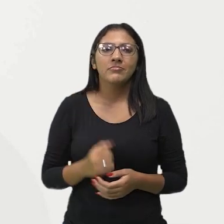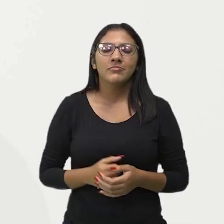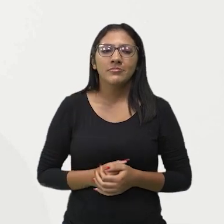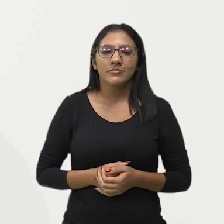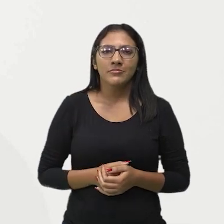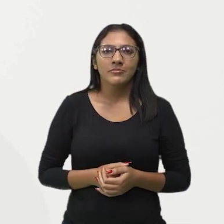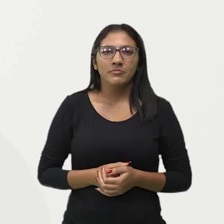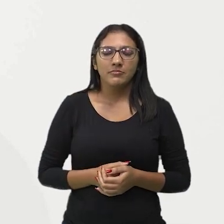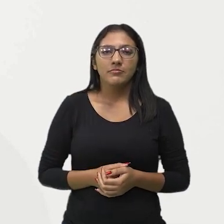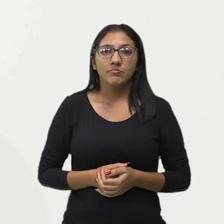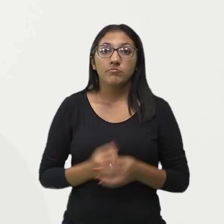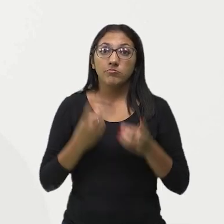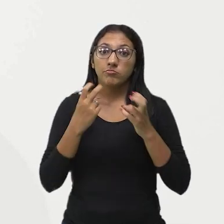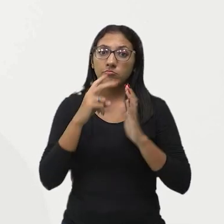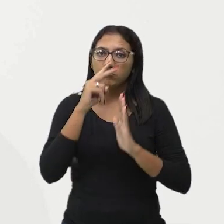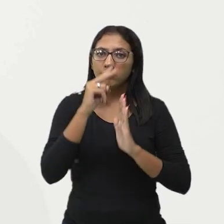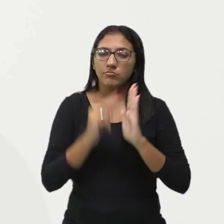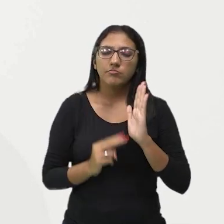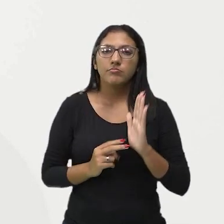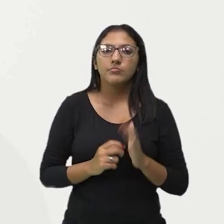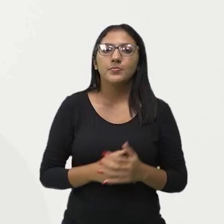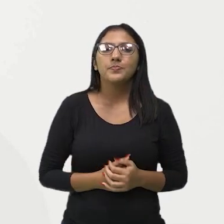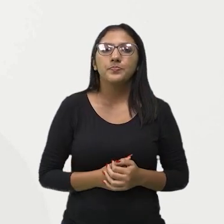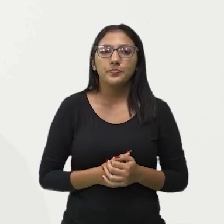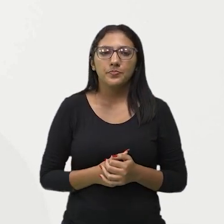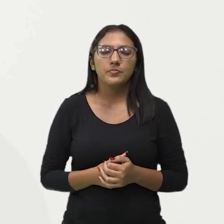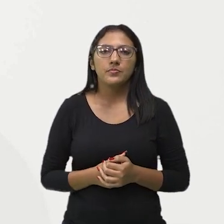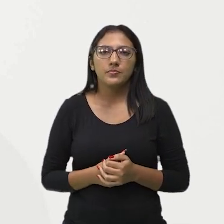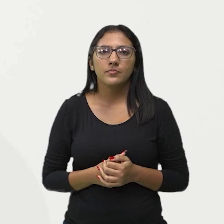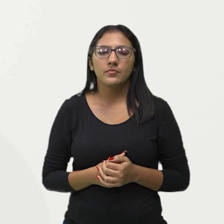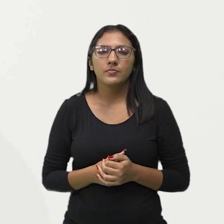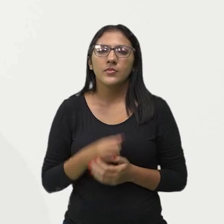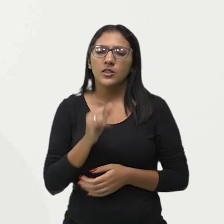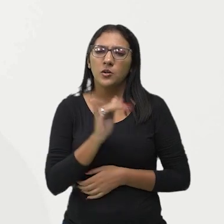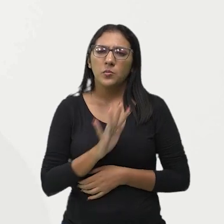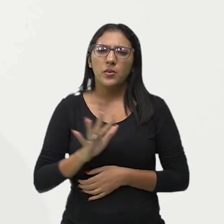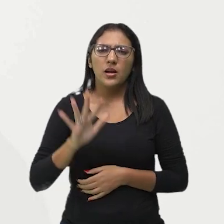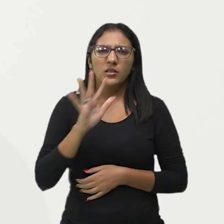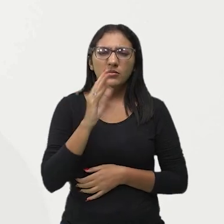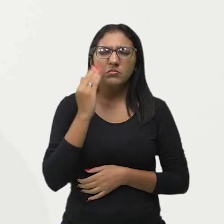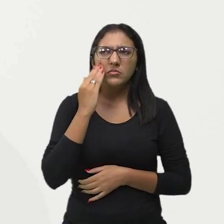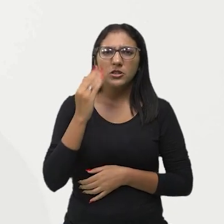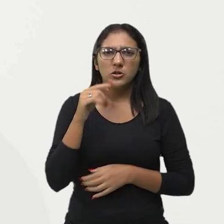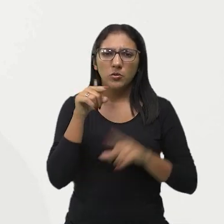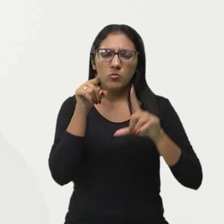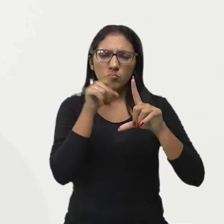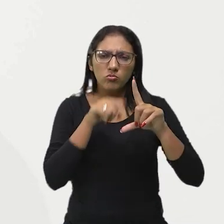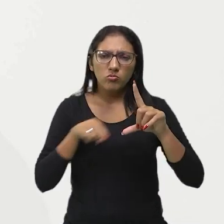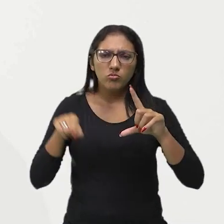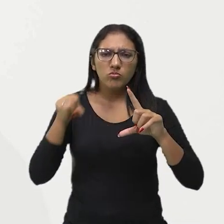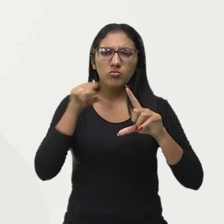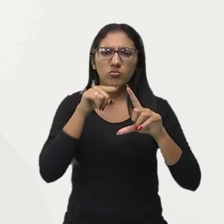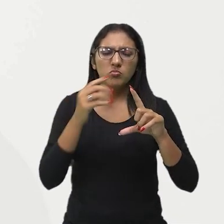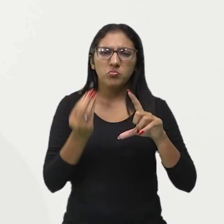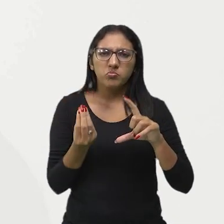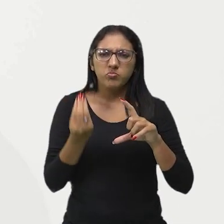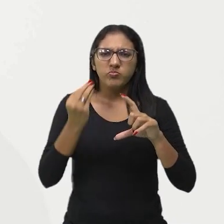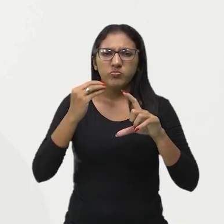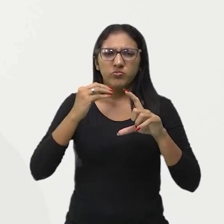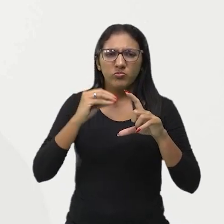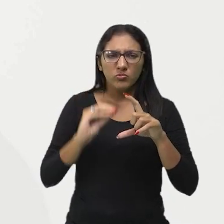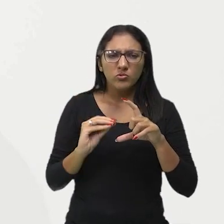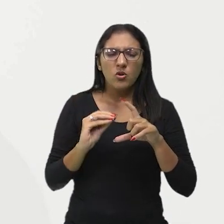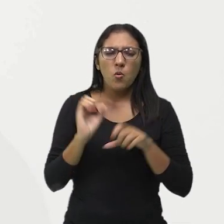roda que vai dentro do pneu de um carro ou bicicleta é chamado de aro.